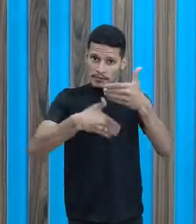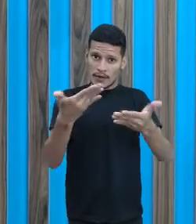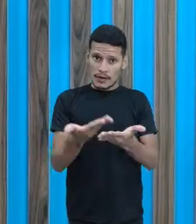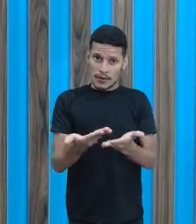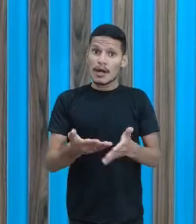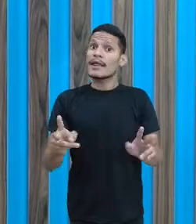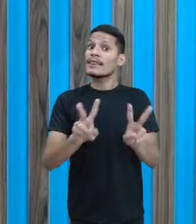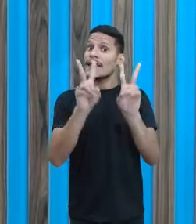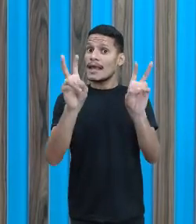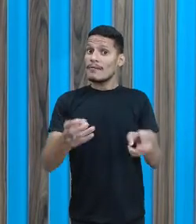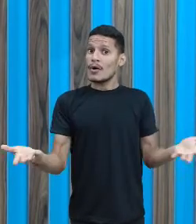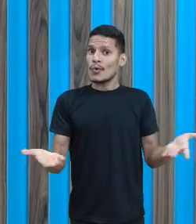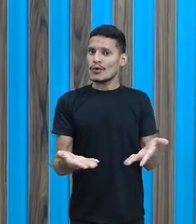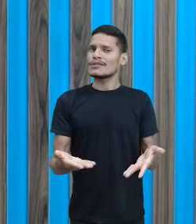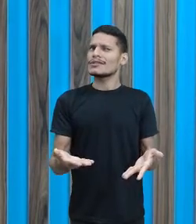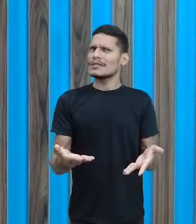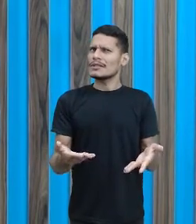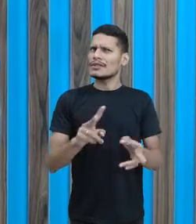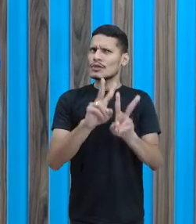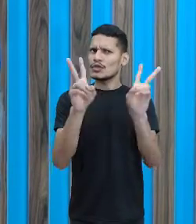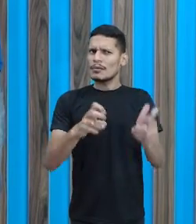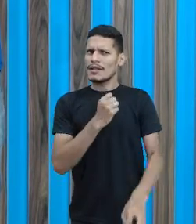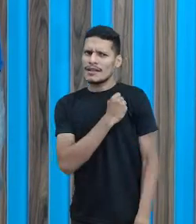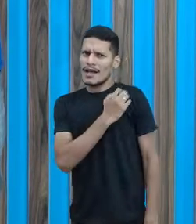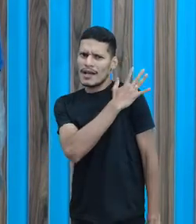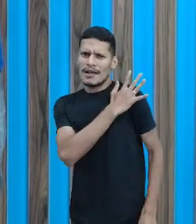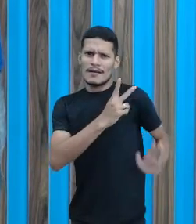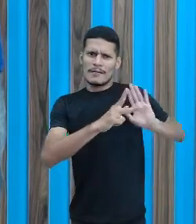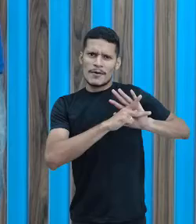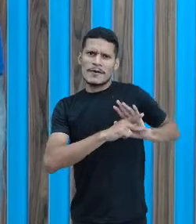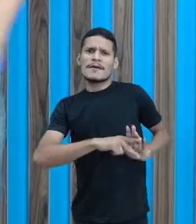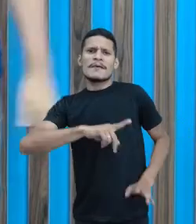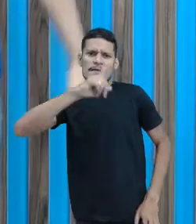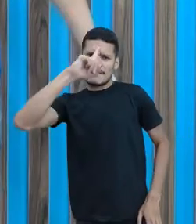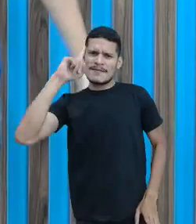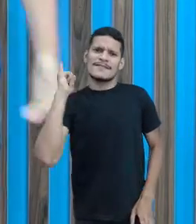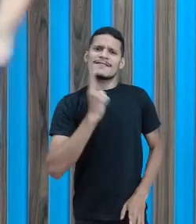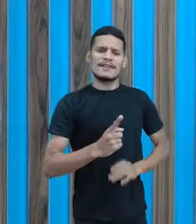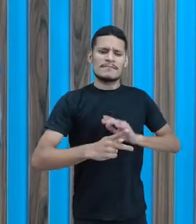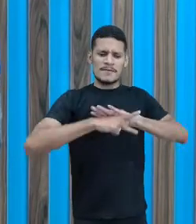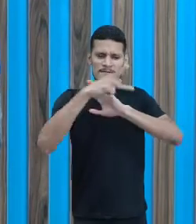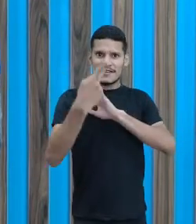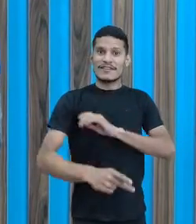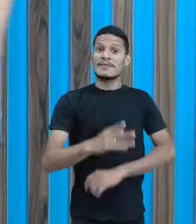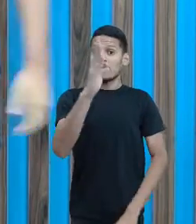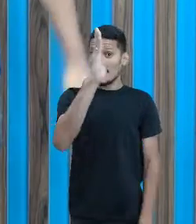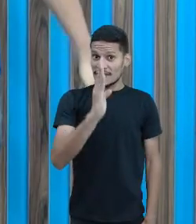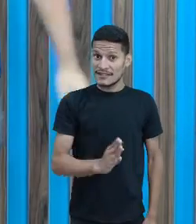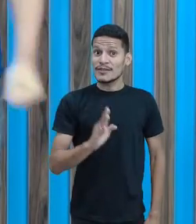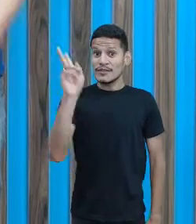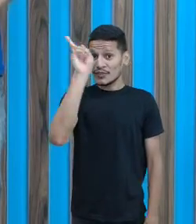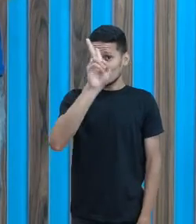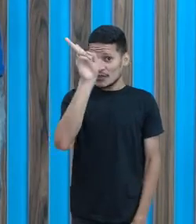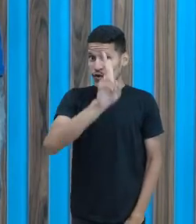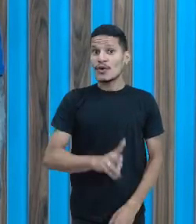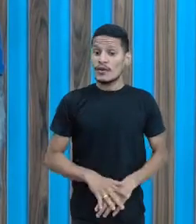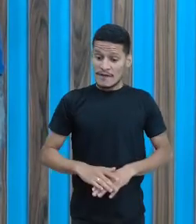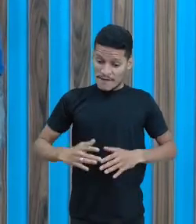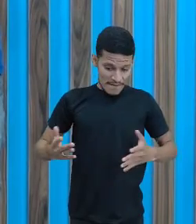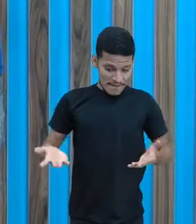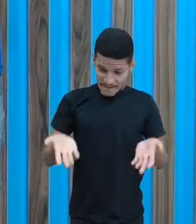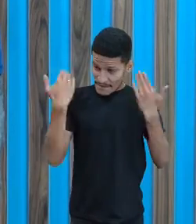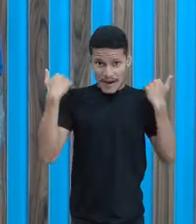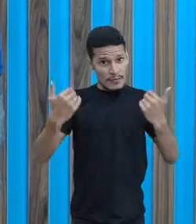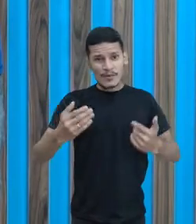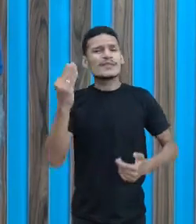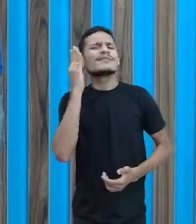hoje é quente, né? Vamos falar sobre a ditadura civil-militar, é um dos grandes temas da história do Brasil, tá certo? E aí vamos embora